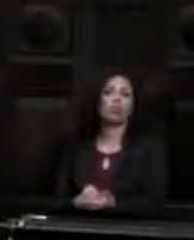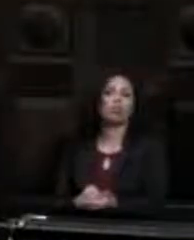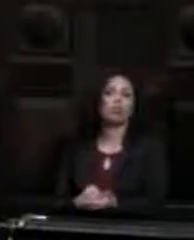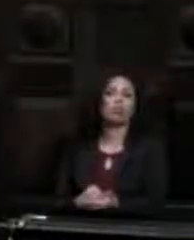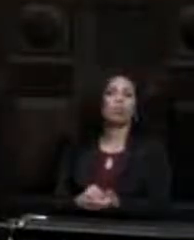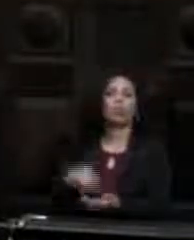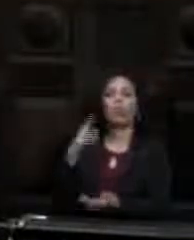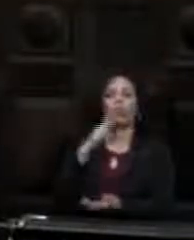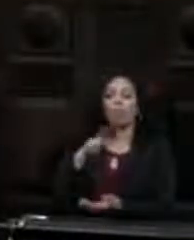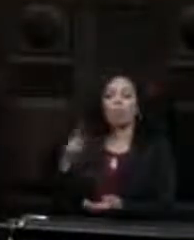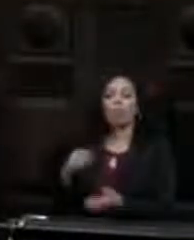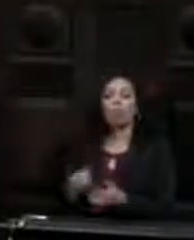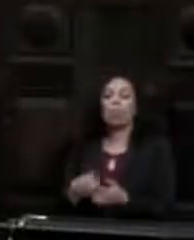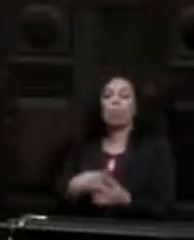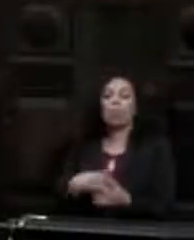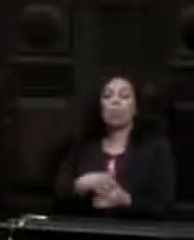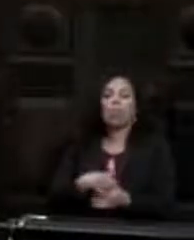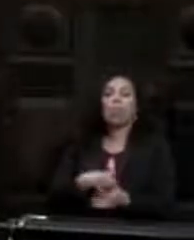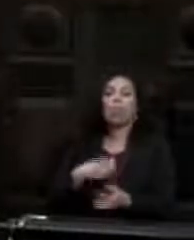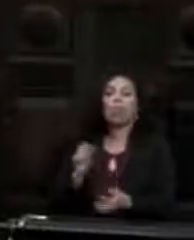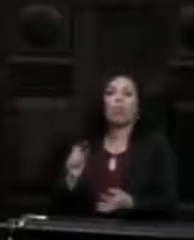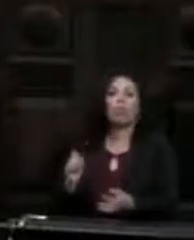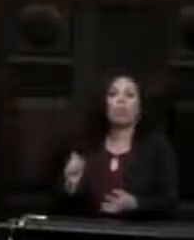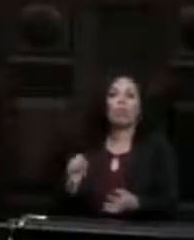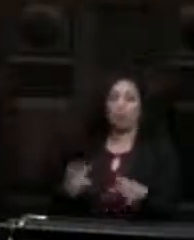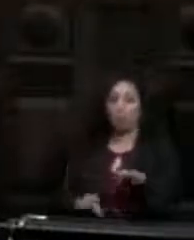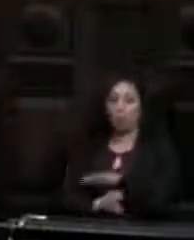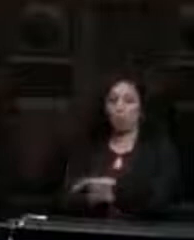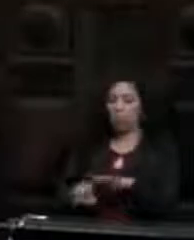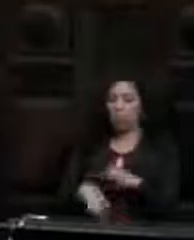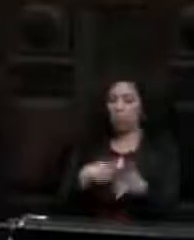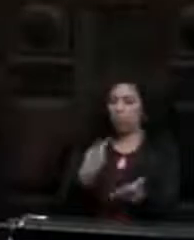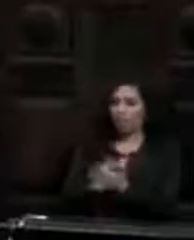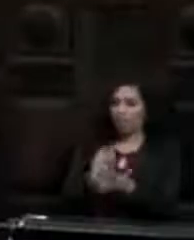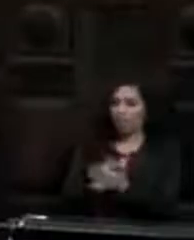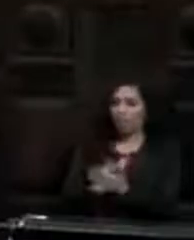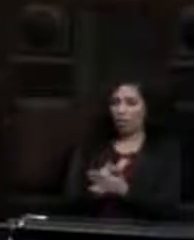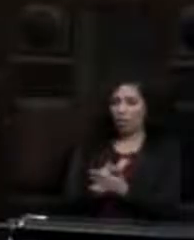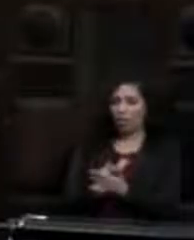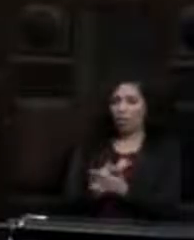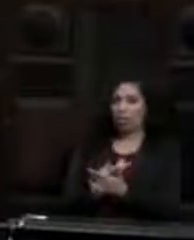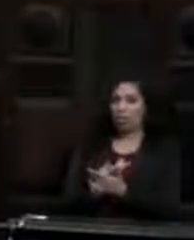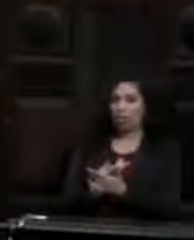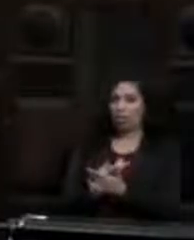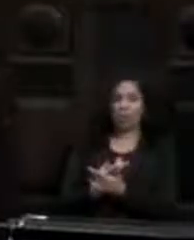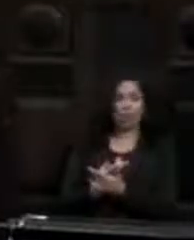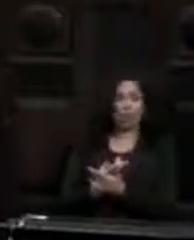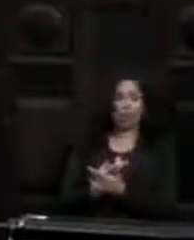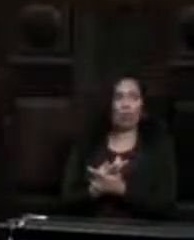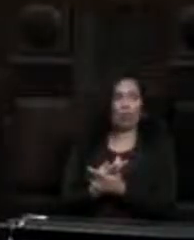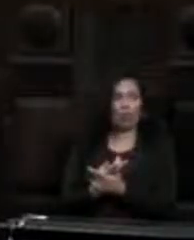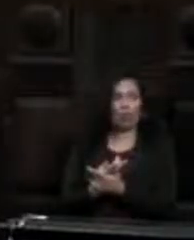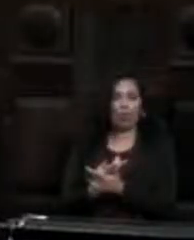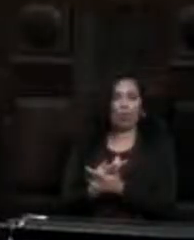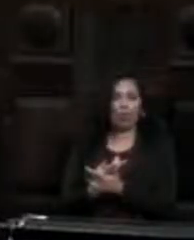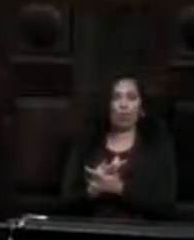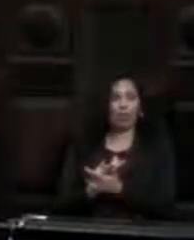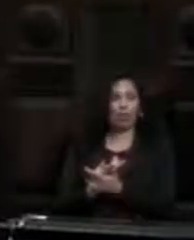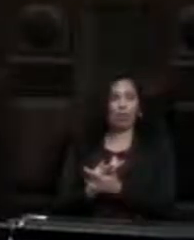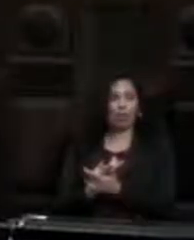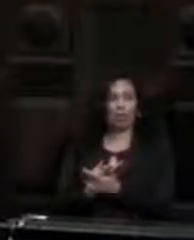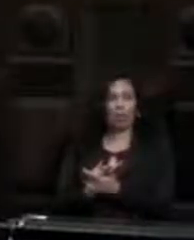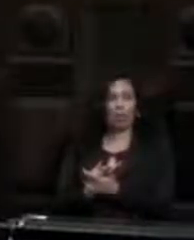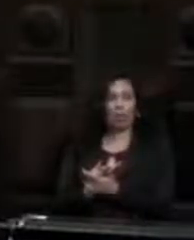devedor se sinta estimulado para pagar. E aí o devedor estimulado